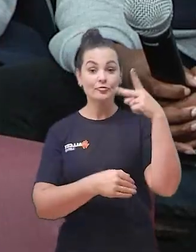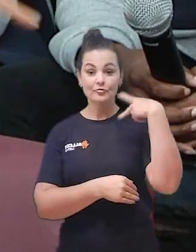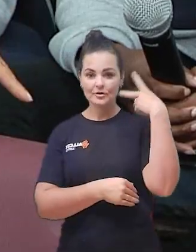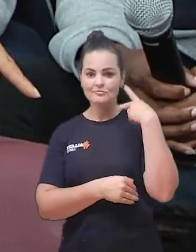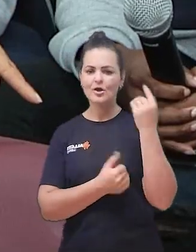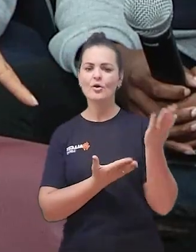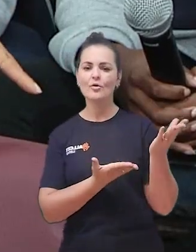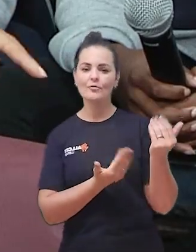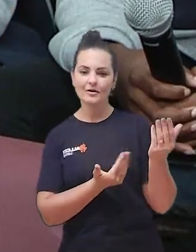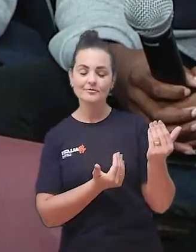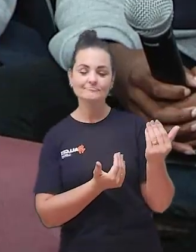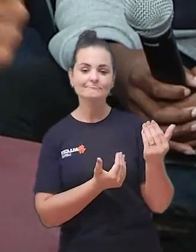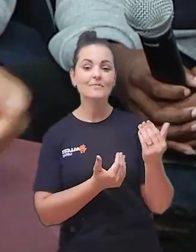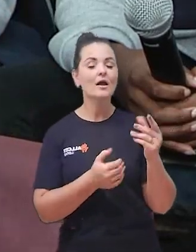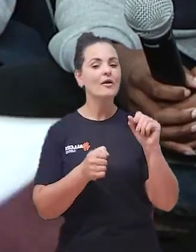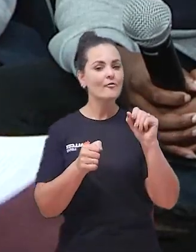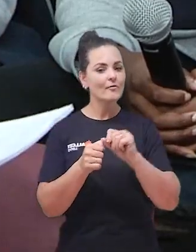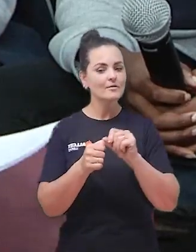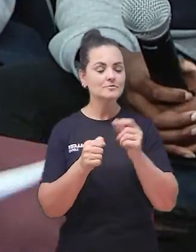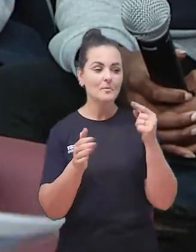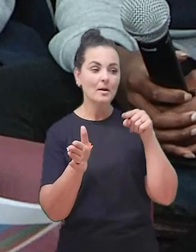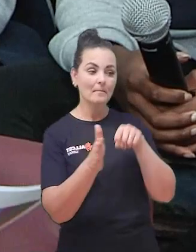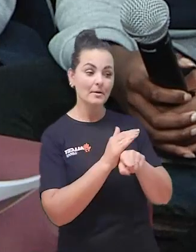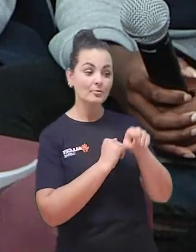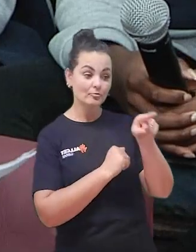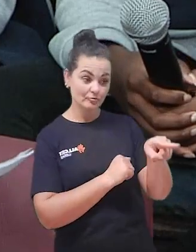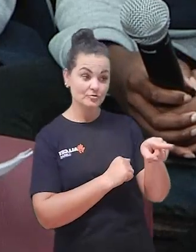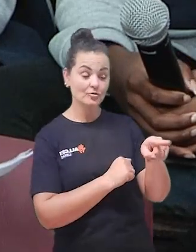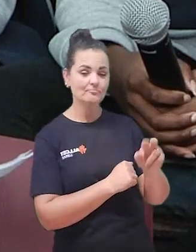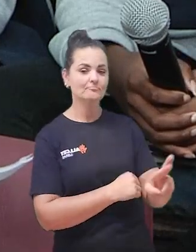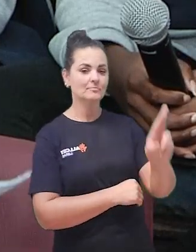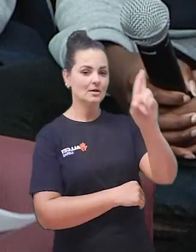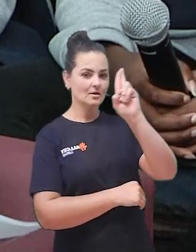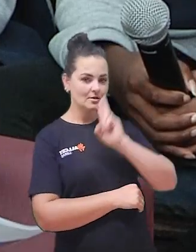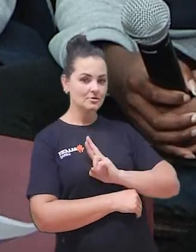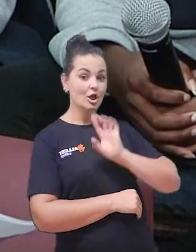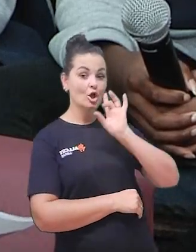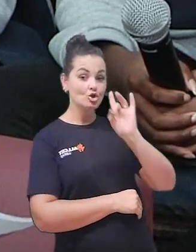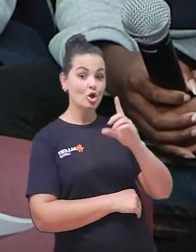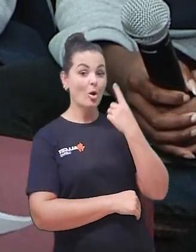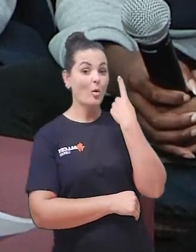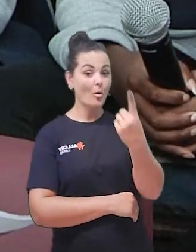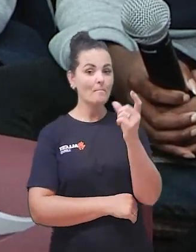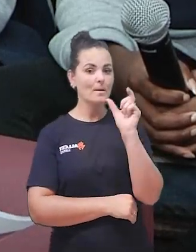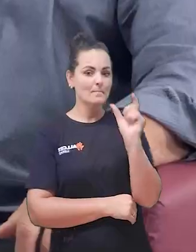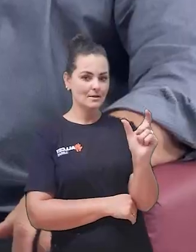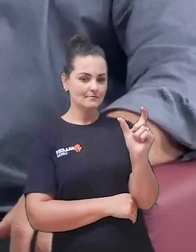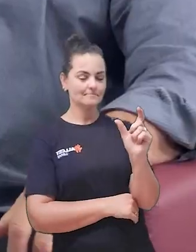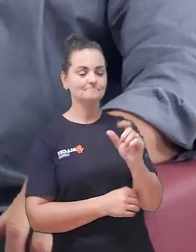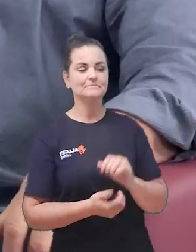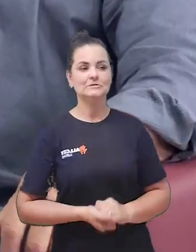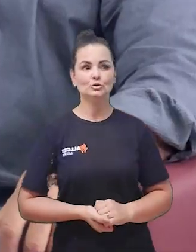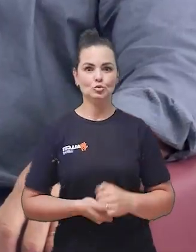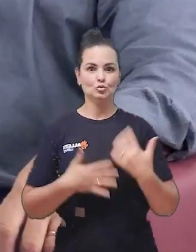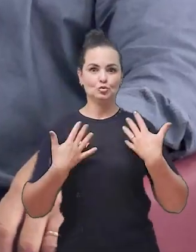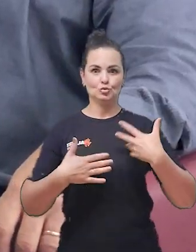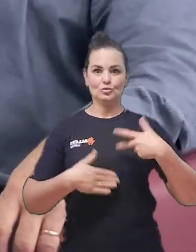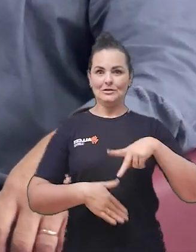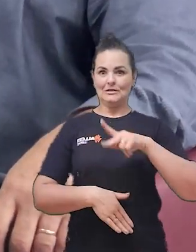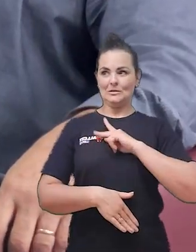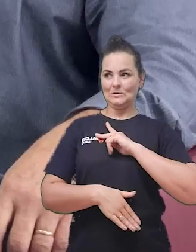nossos vereadores mirins fazem uma pergunta e o senhor pode responder com apenas uma palavra. Minha